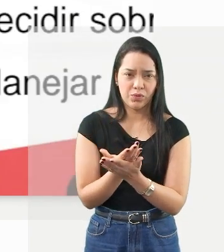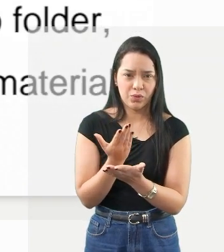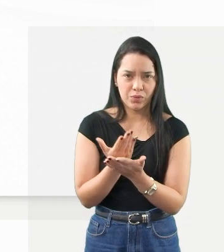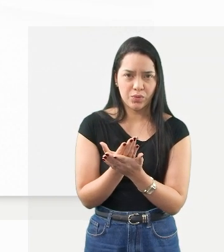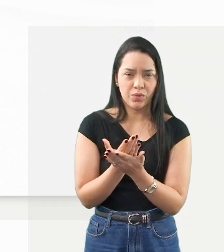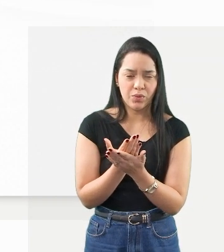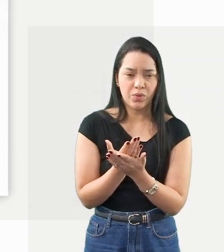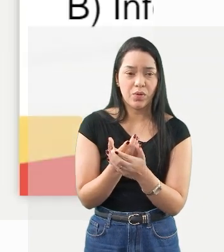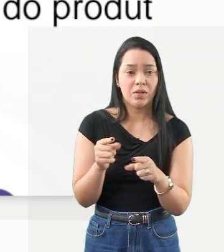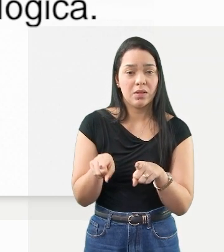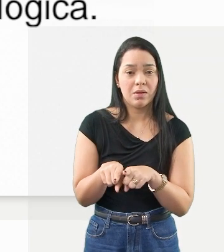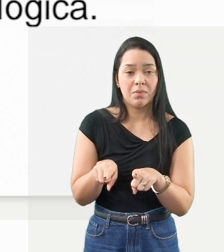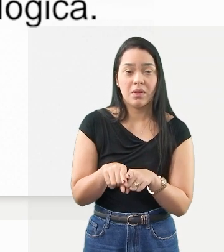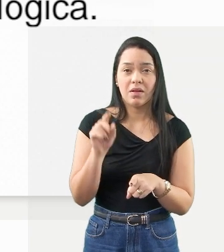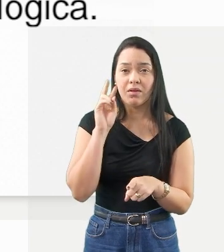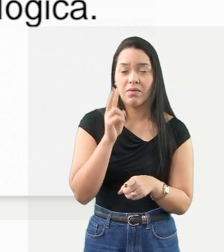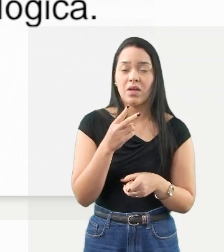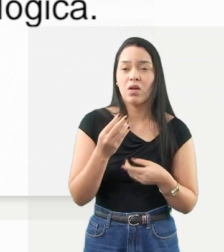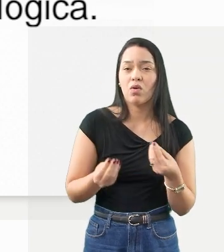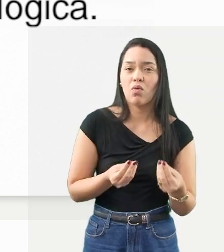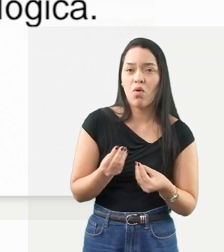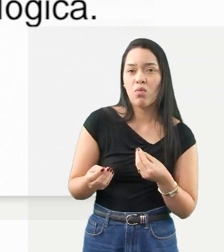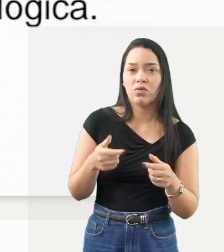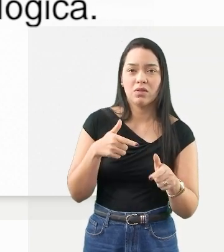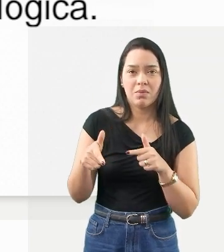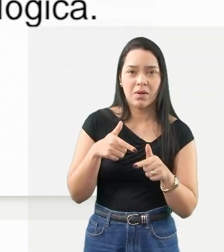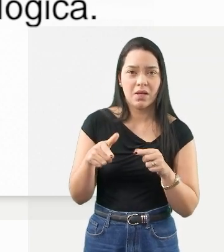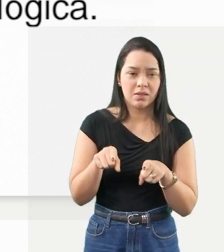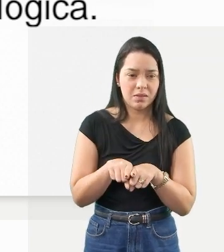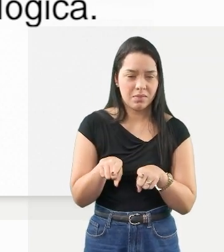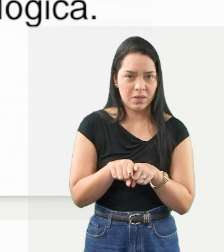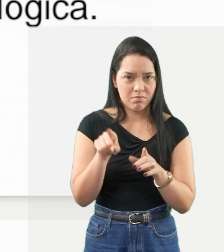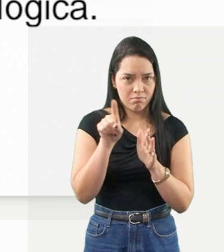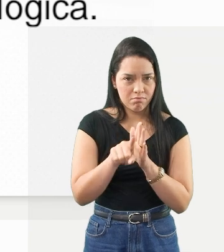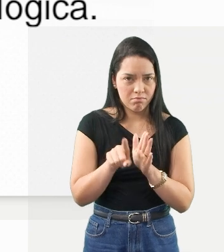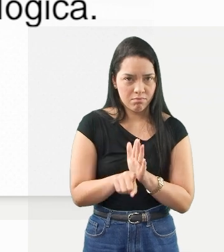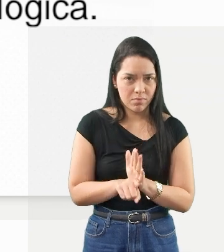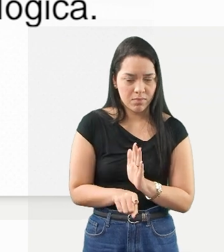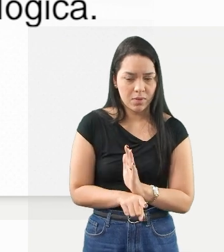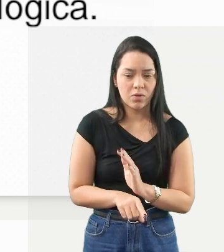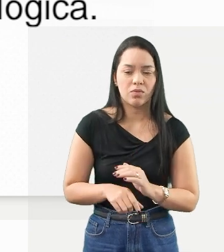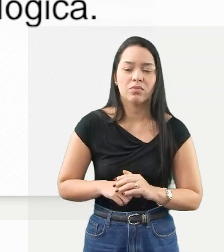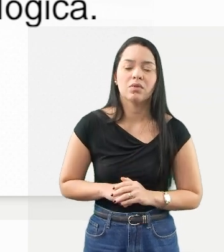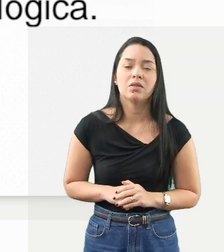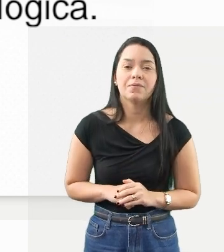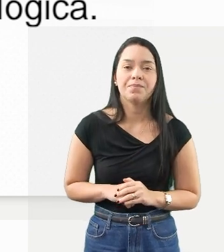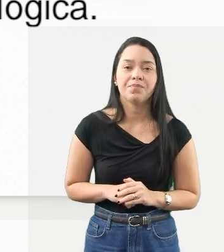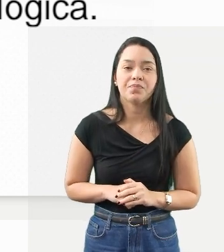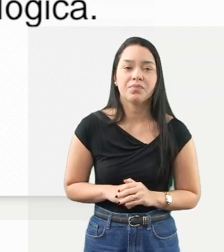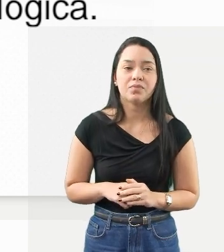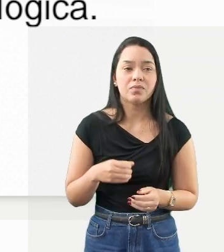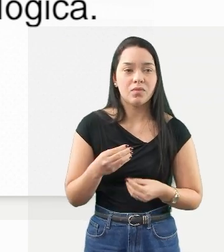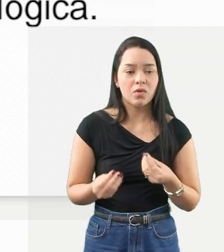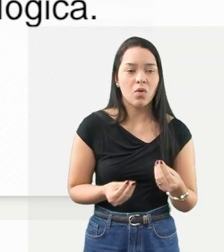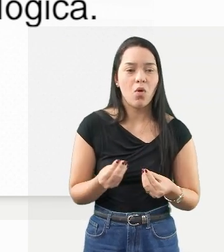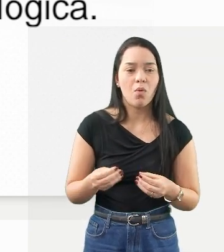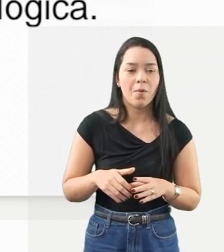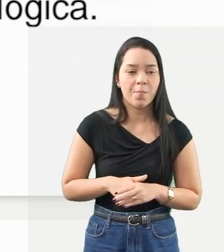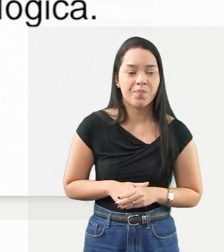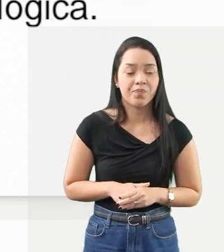o folder e ver como que a gente pode trabalhar isso nas questões. E aí aqui eu trago para vocês como